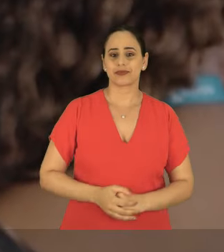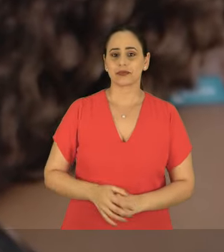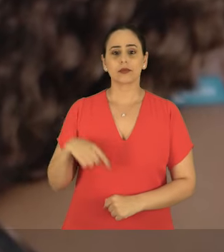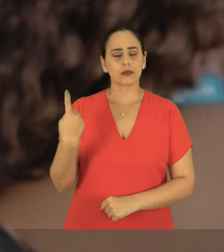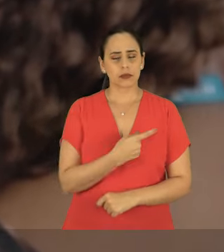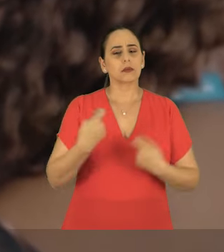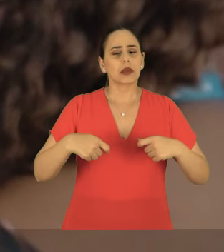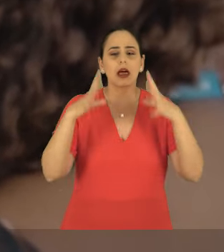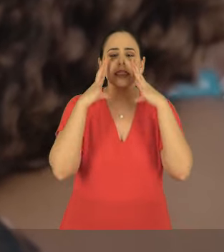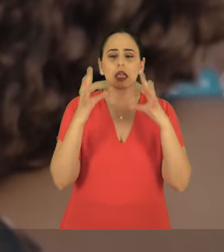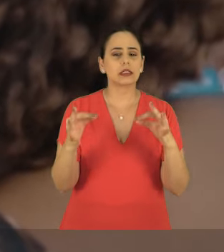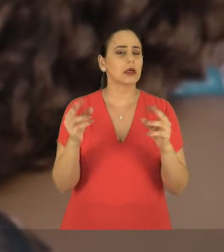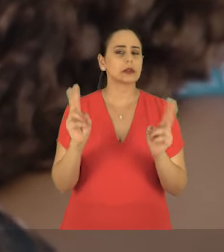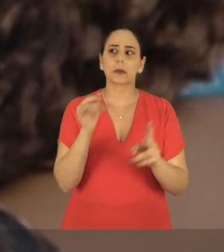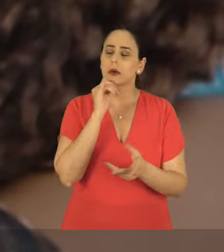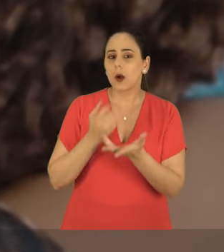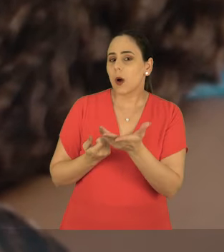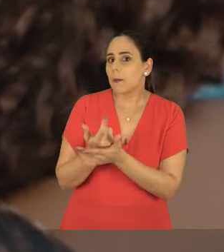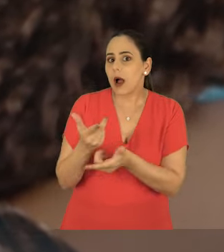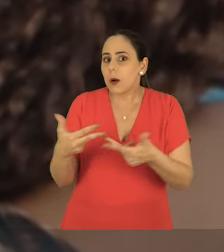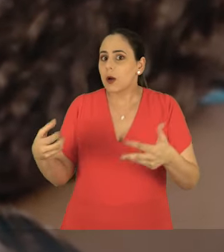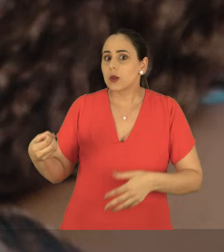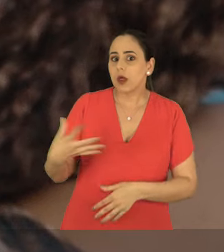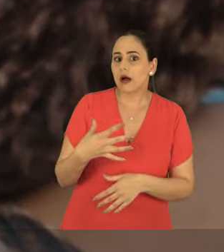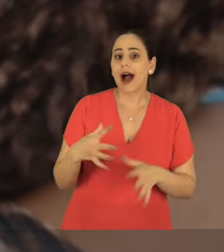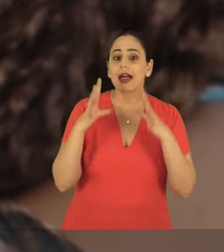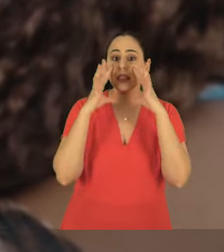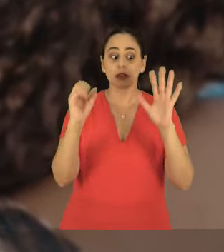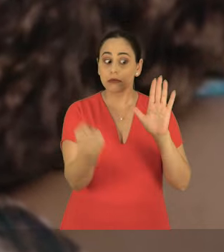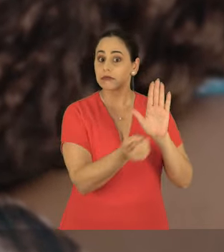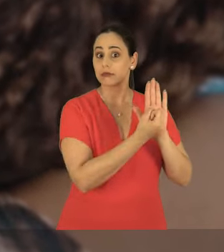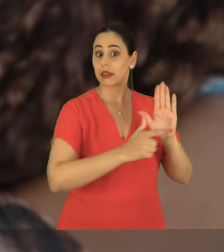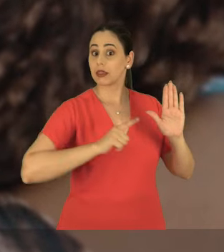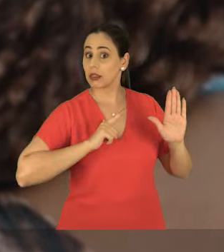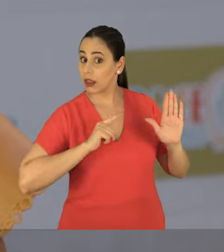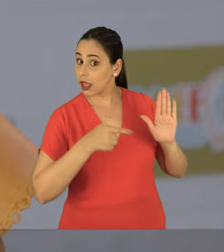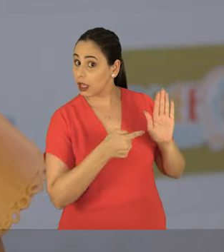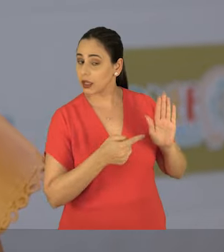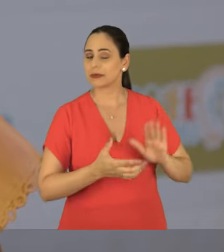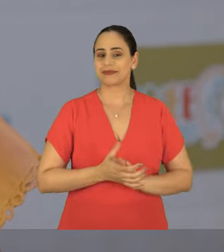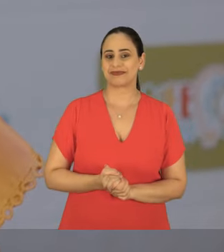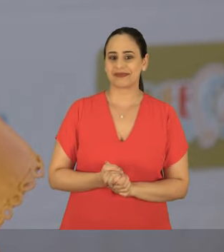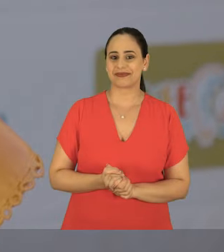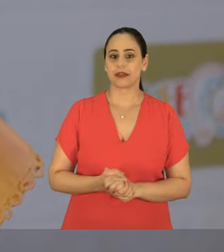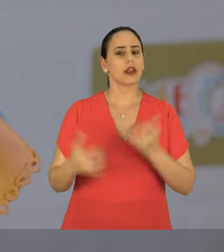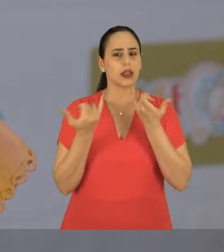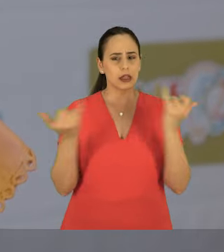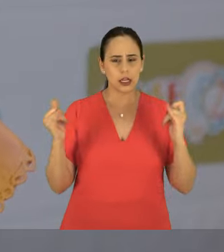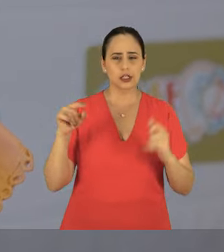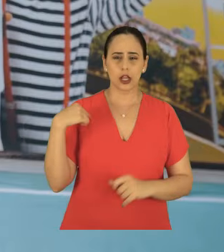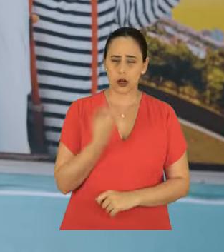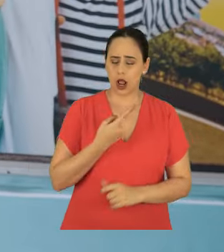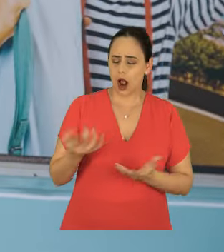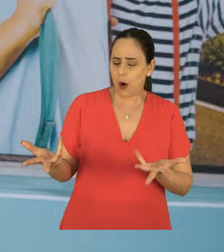vez que for comprar um equipamento novo, né, atentar para esse selo. Então, quanto mais aprimorarmos a eficiência energética,